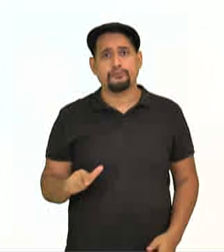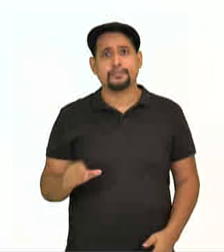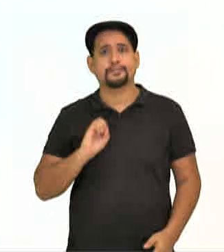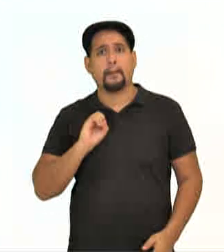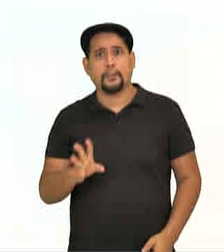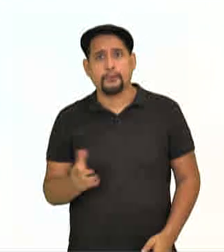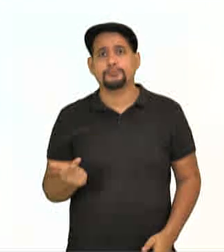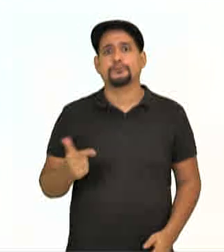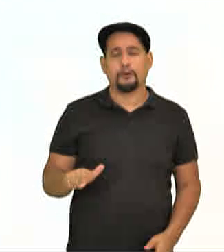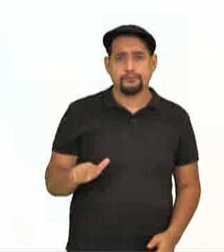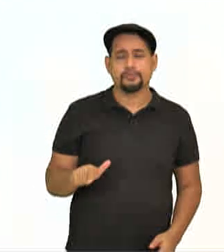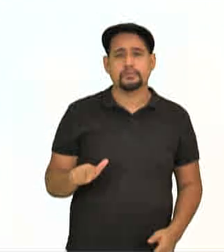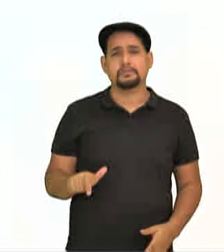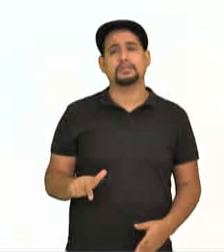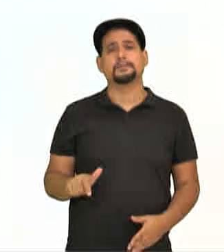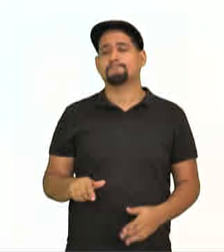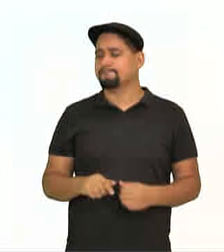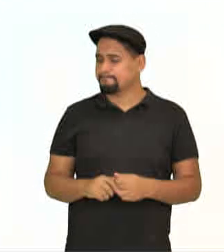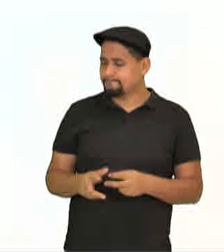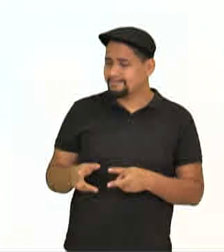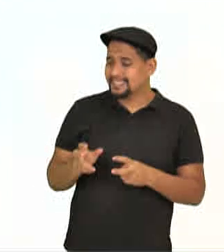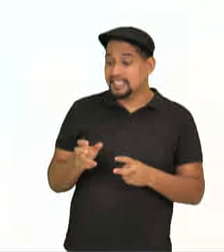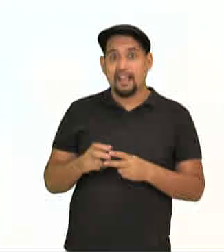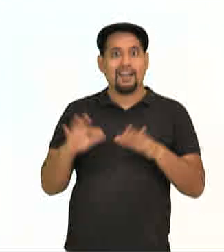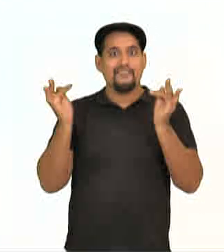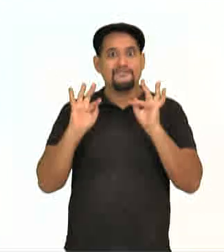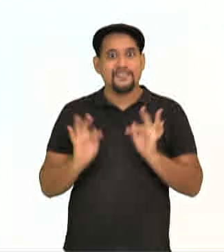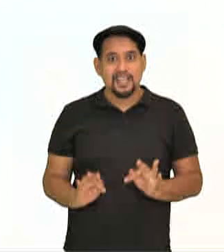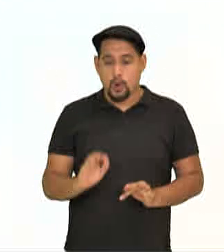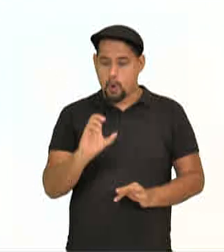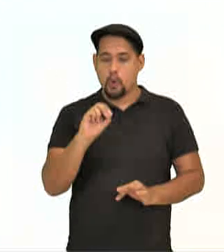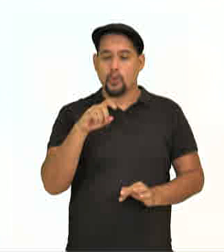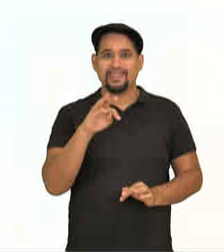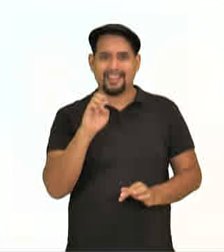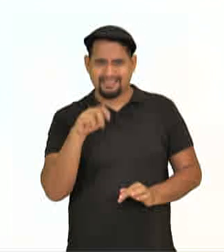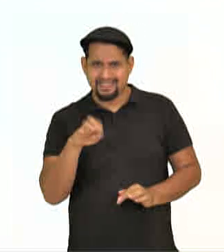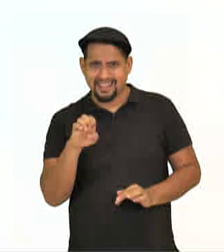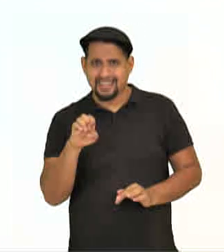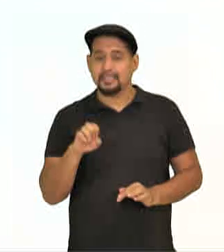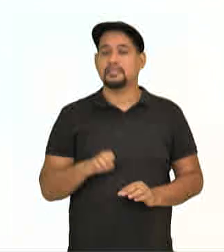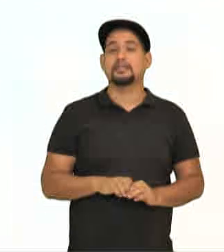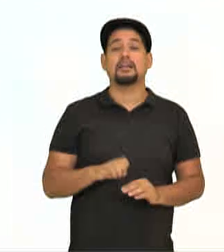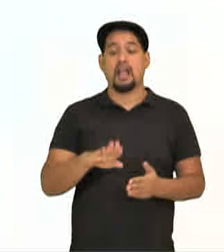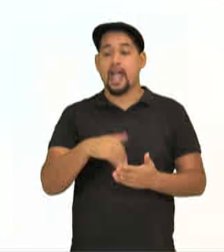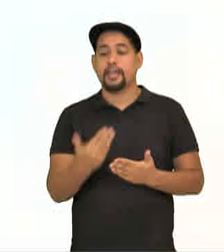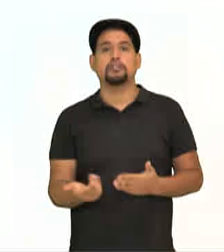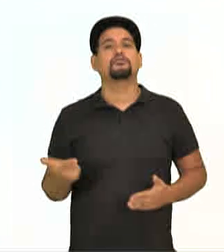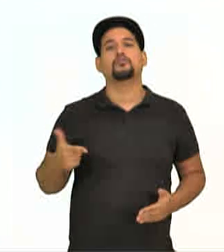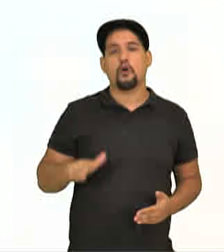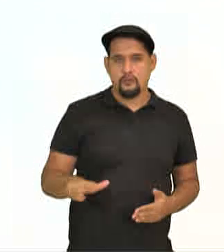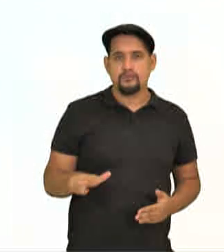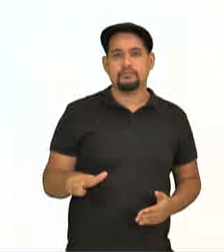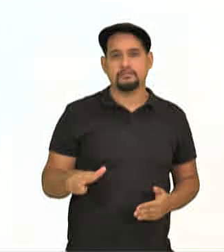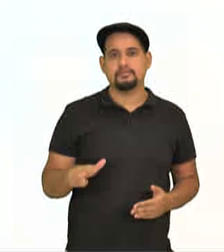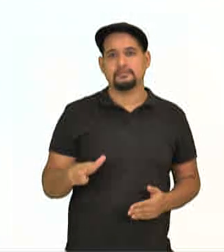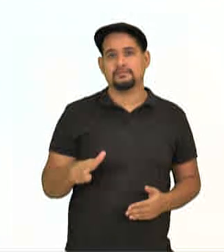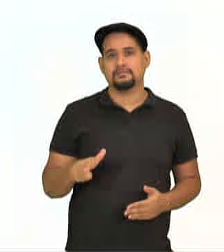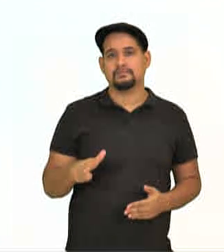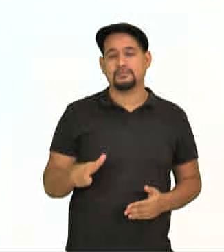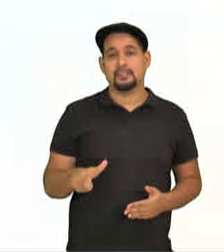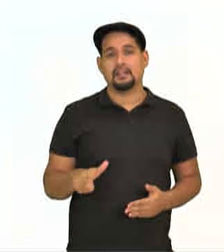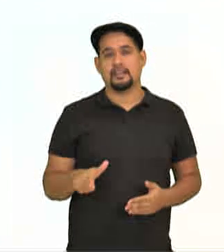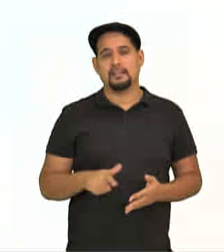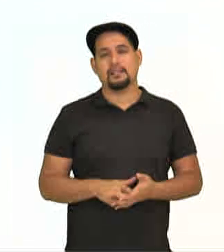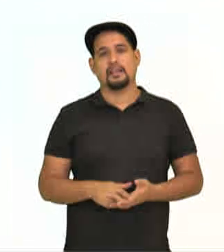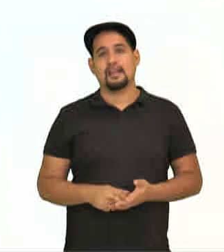novamente, ficou muito contente, se cair de novo,